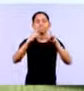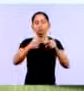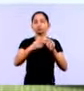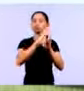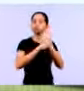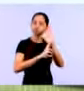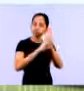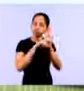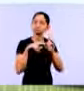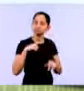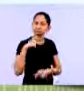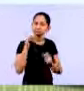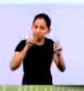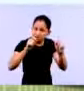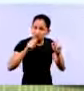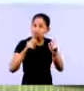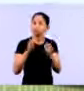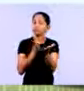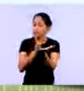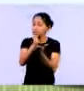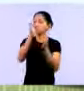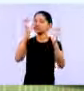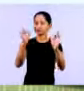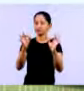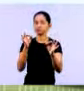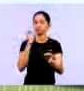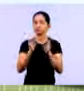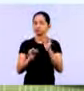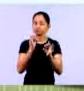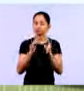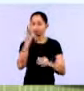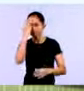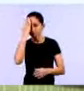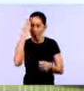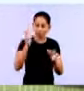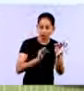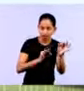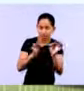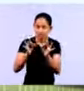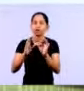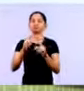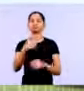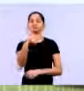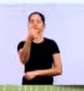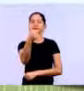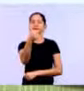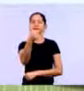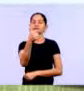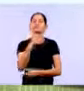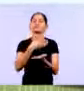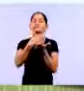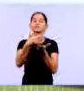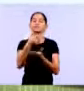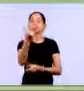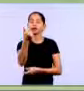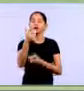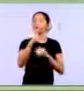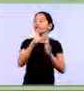do direito tributário precisam seguir uma ordem jurídica. E essa ordem jurídica tem como primeira fonte a